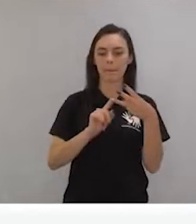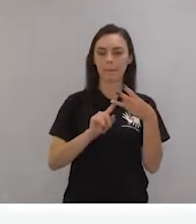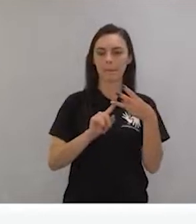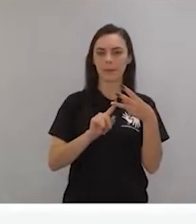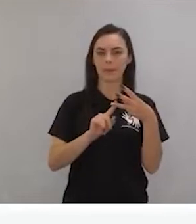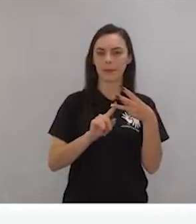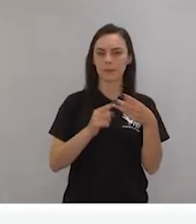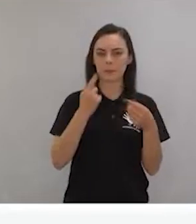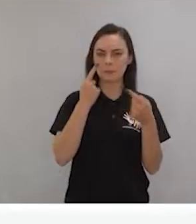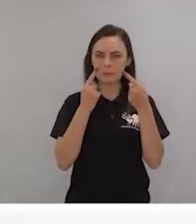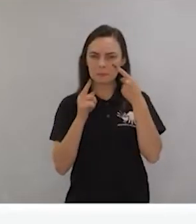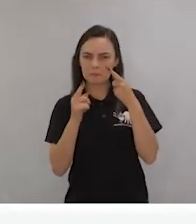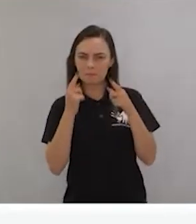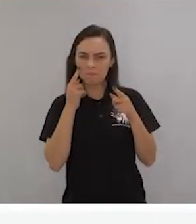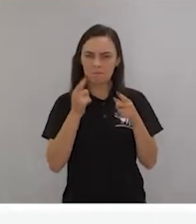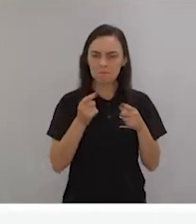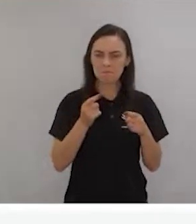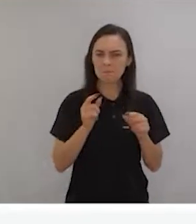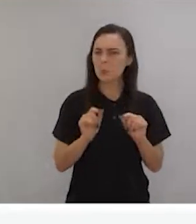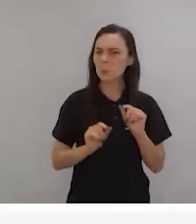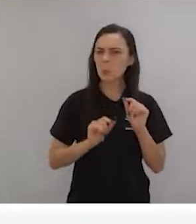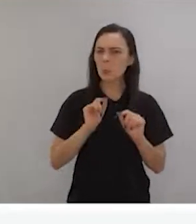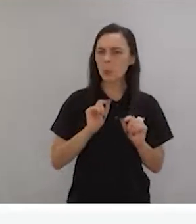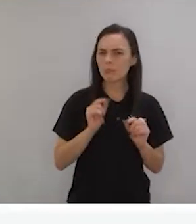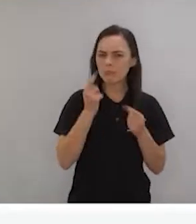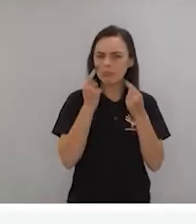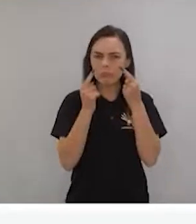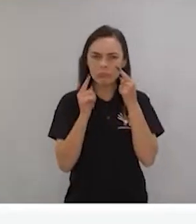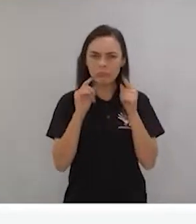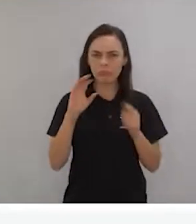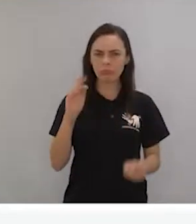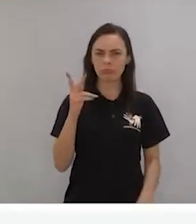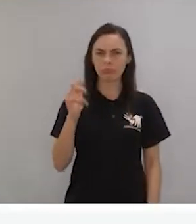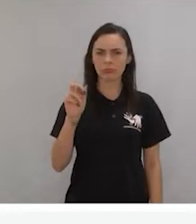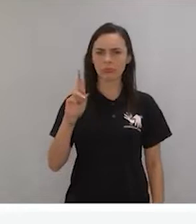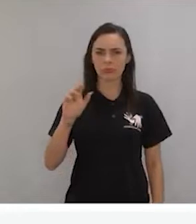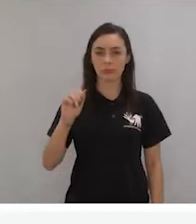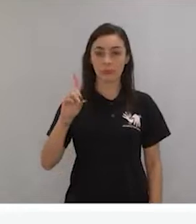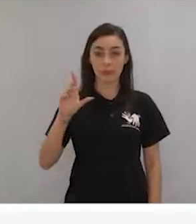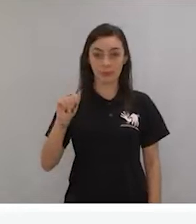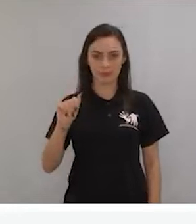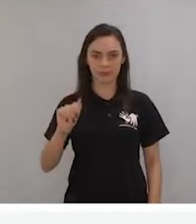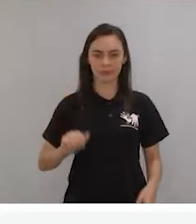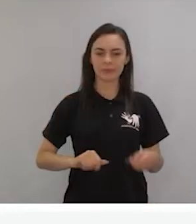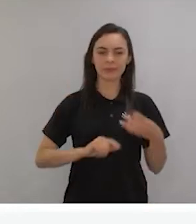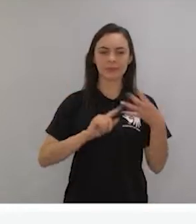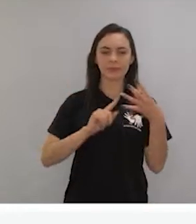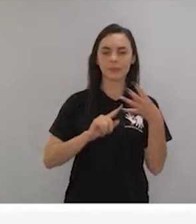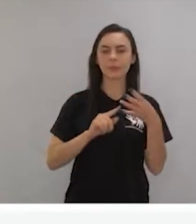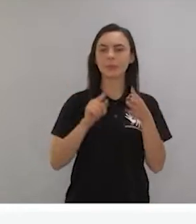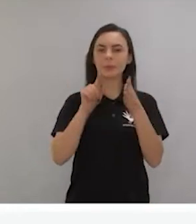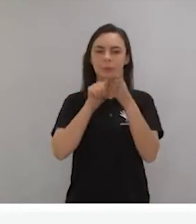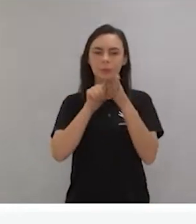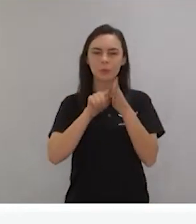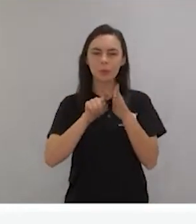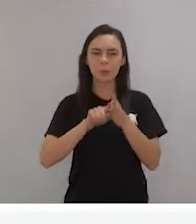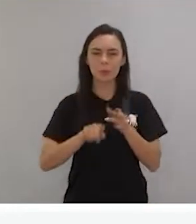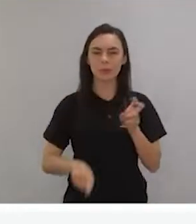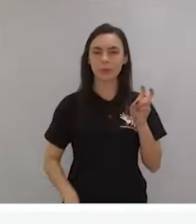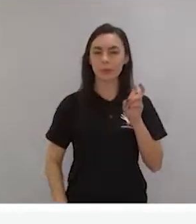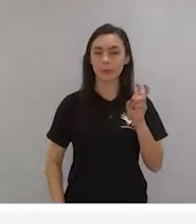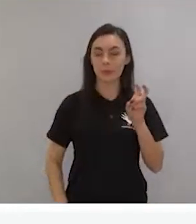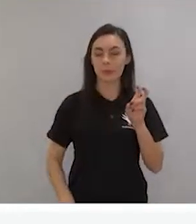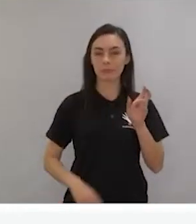uma charada. O que será que é essa charada? Vamos ter o quiz, lista de